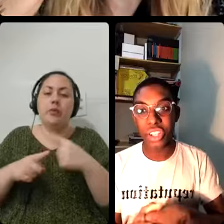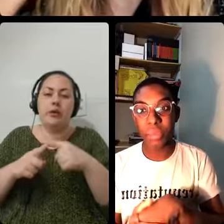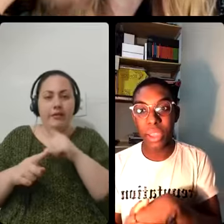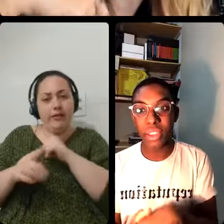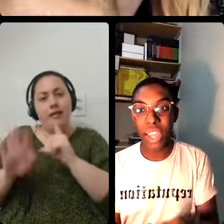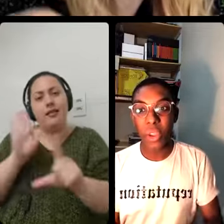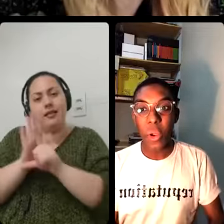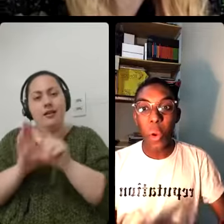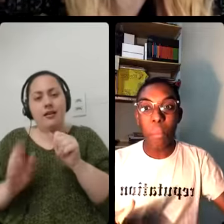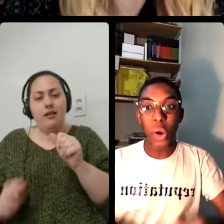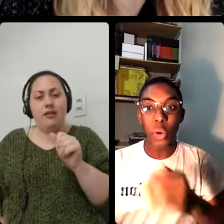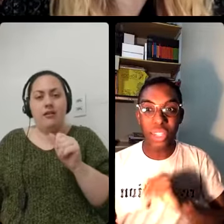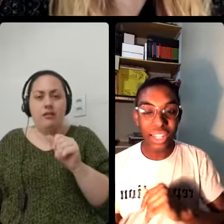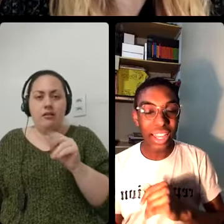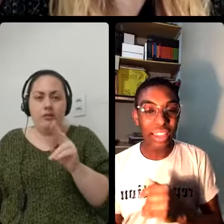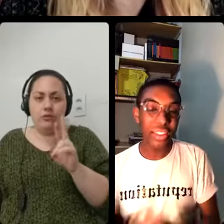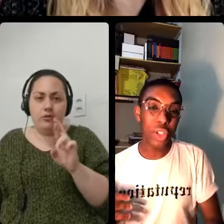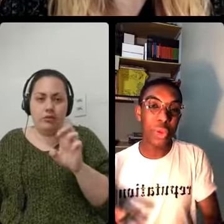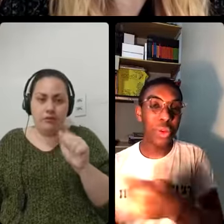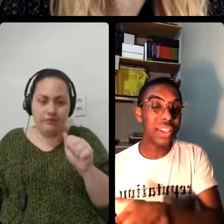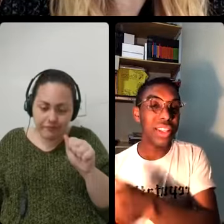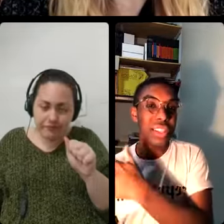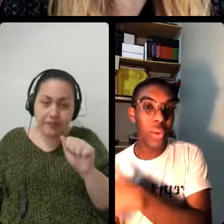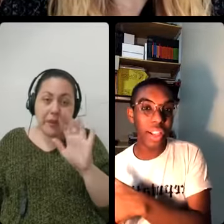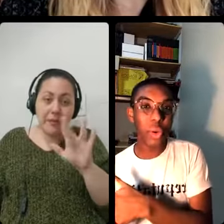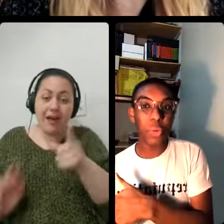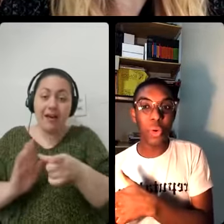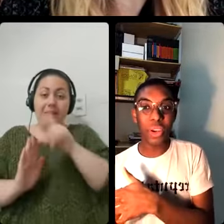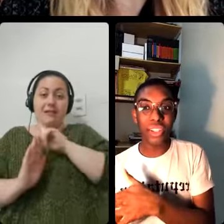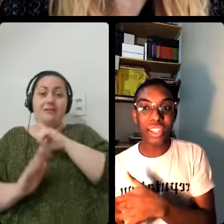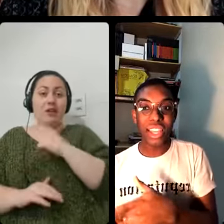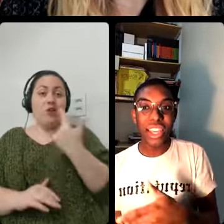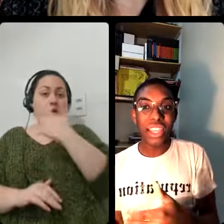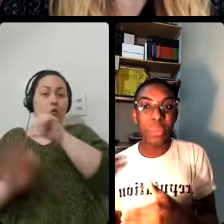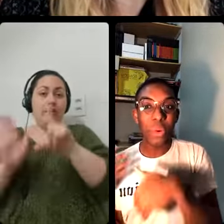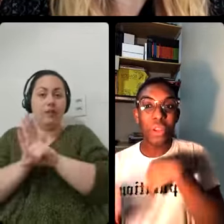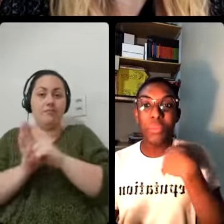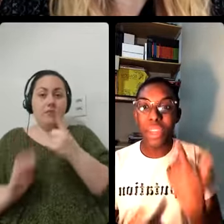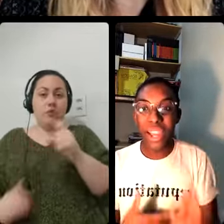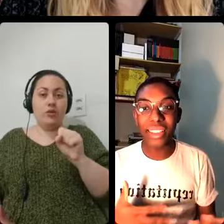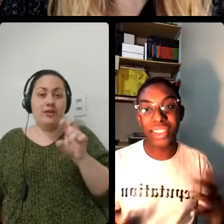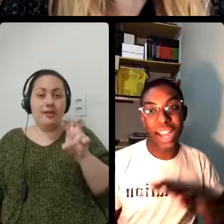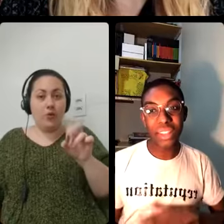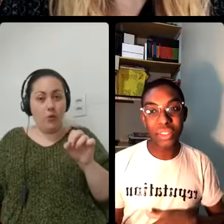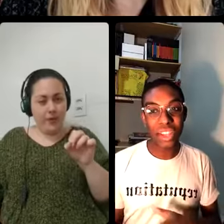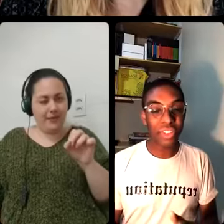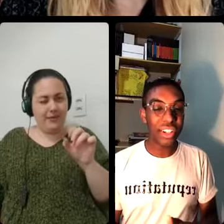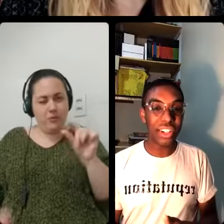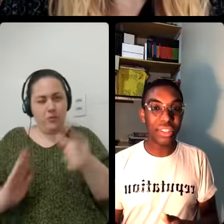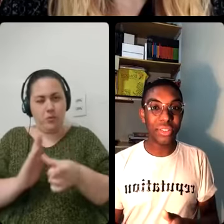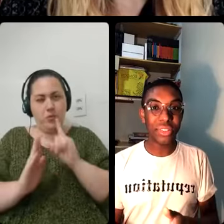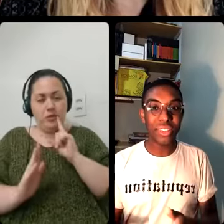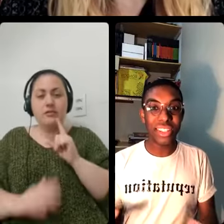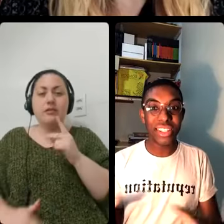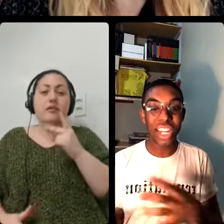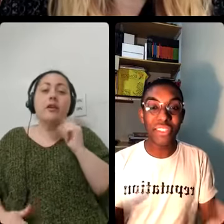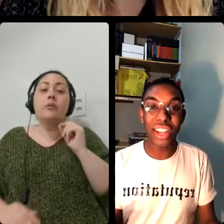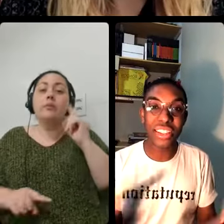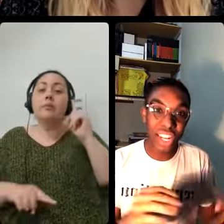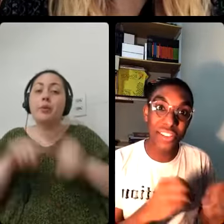Áurea a gente também tem uma outra lei de 1850, um pouco antes, que proibia a entrada dos